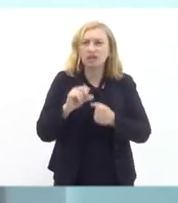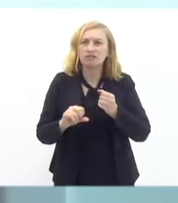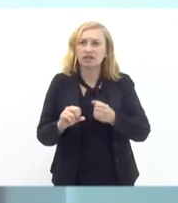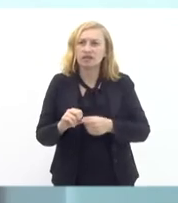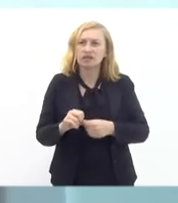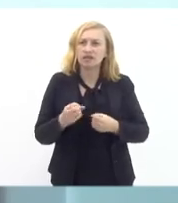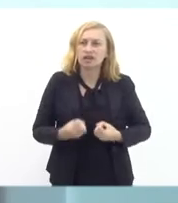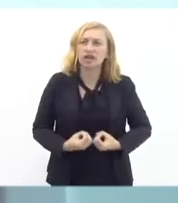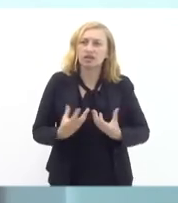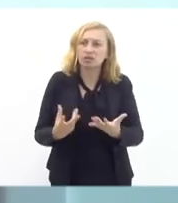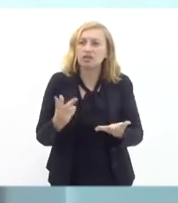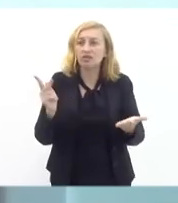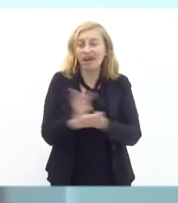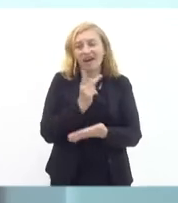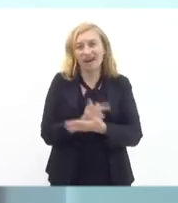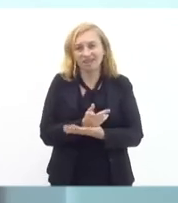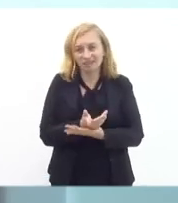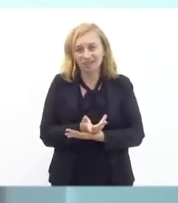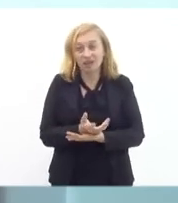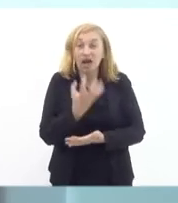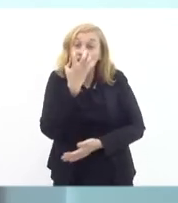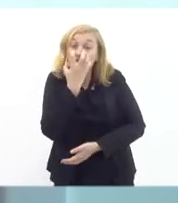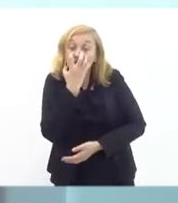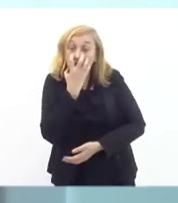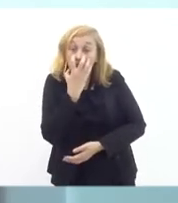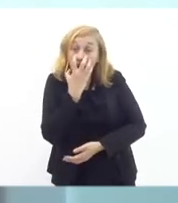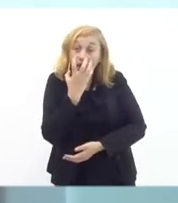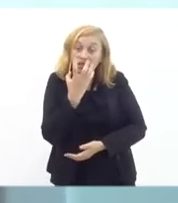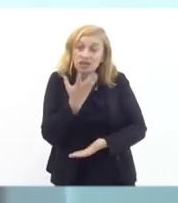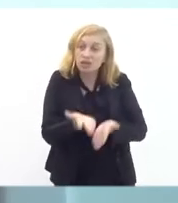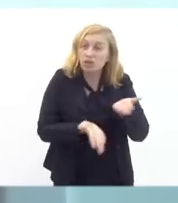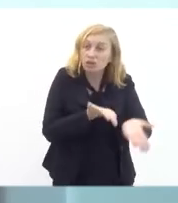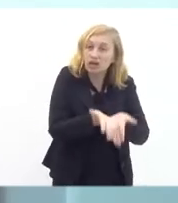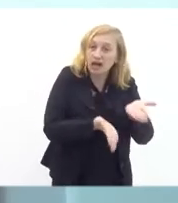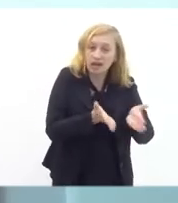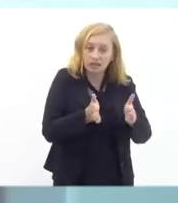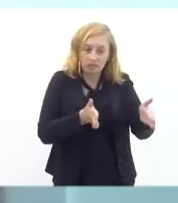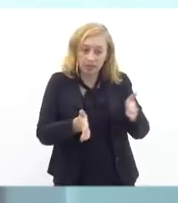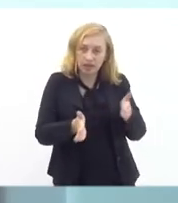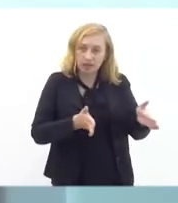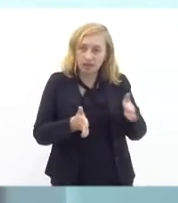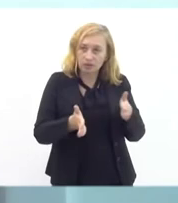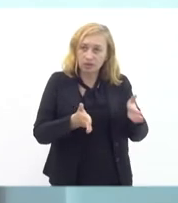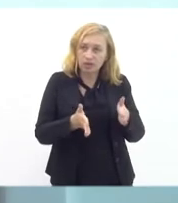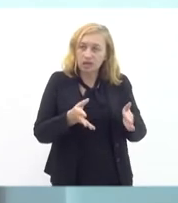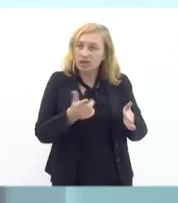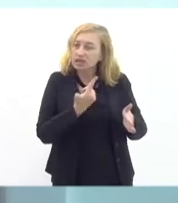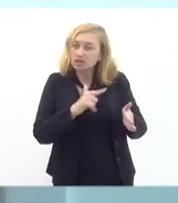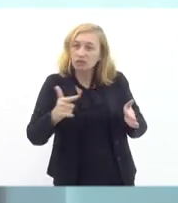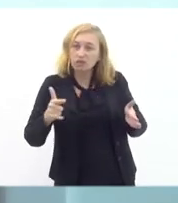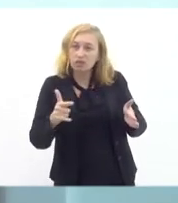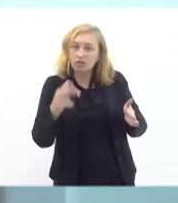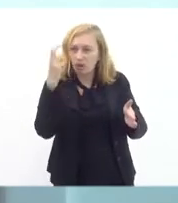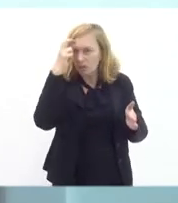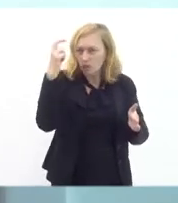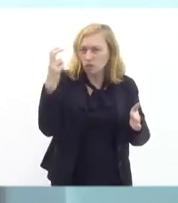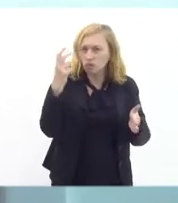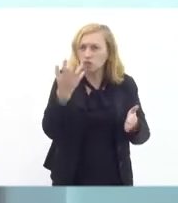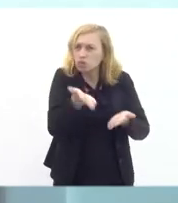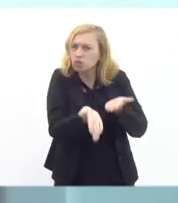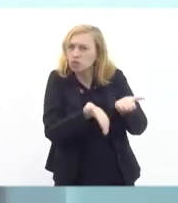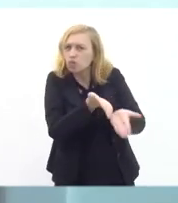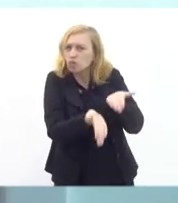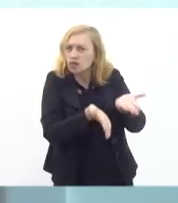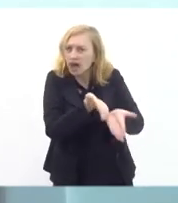adoções irresponsáveis, de animais que vão ser amparados temporariamente. Mas se não tiver uma cultura canina, uma